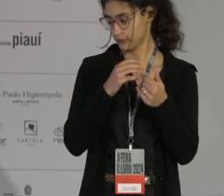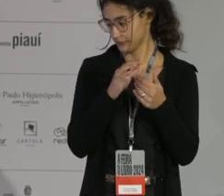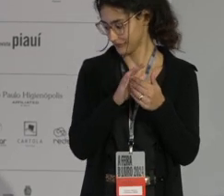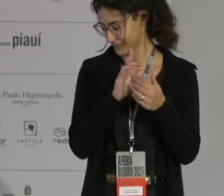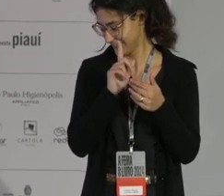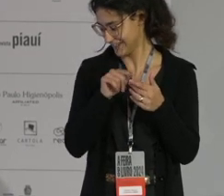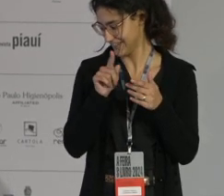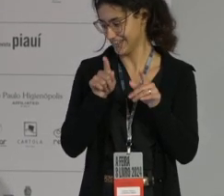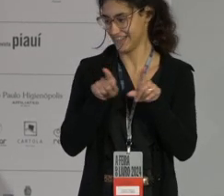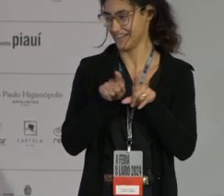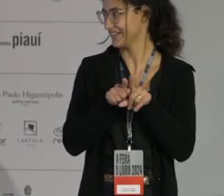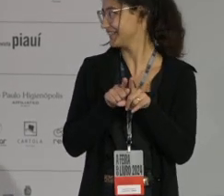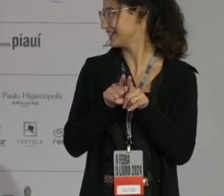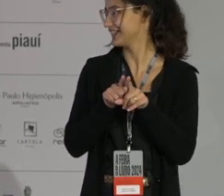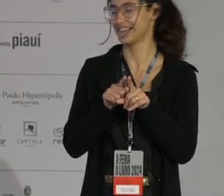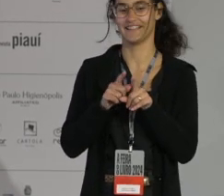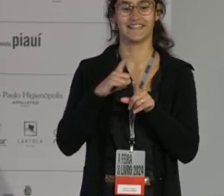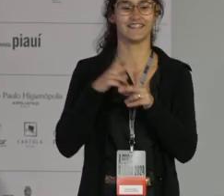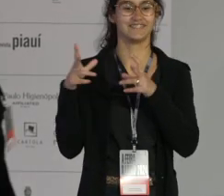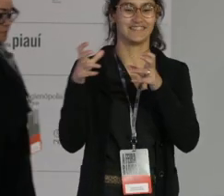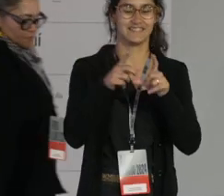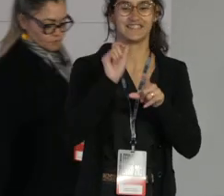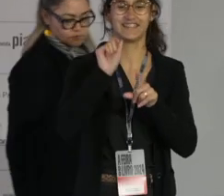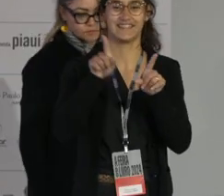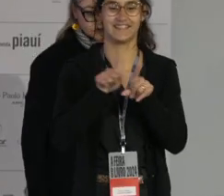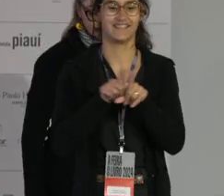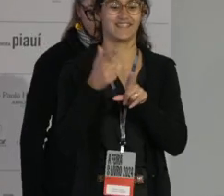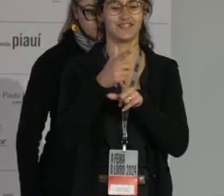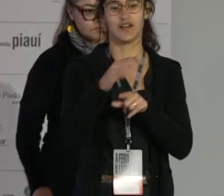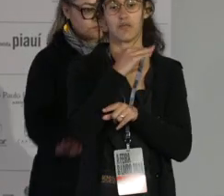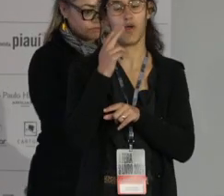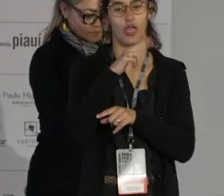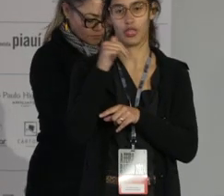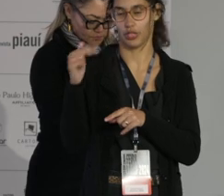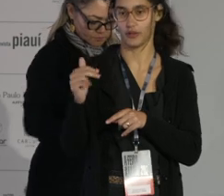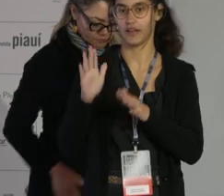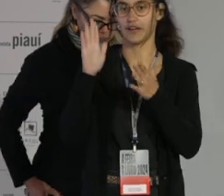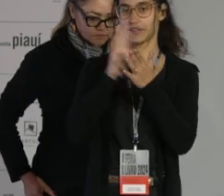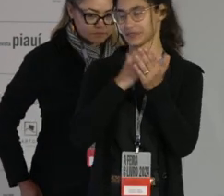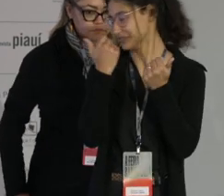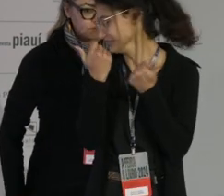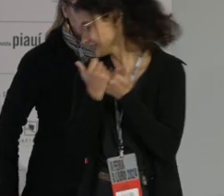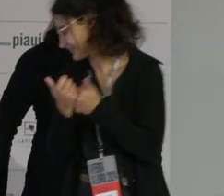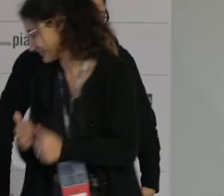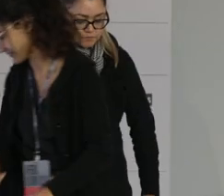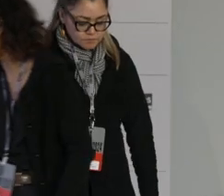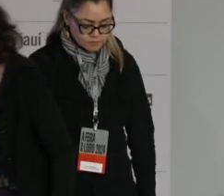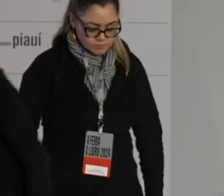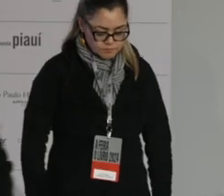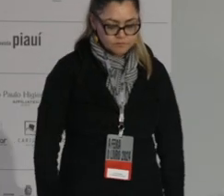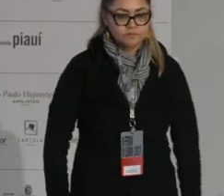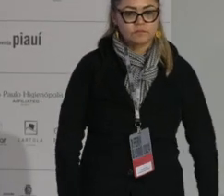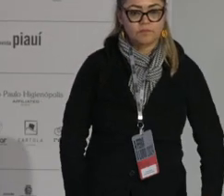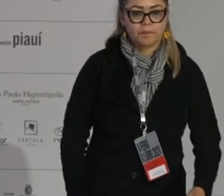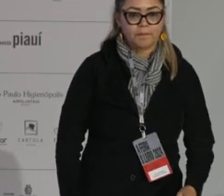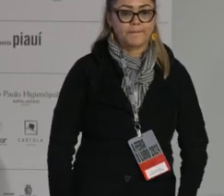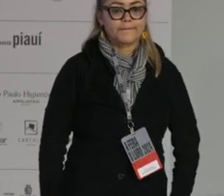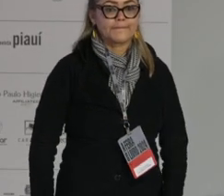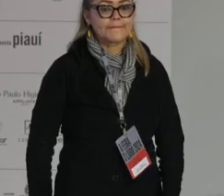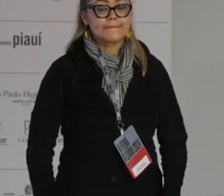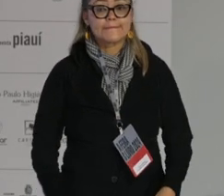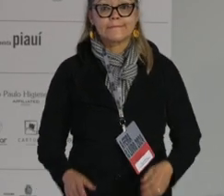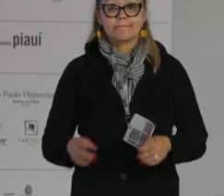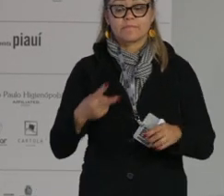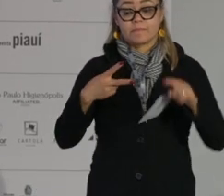uma coisa que, na minha visão, não vai morrer nunca. Então, assim, eu queria, vamos dizer, ela é uma pergunta que tem